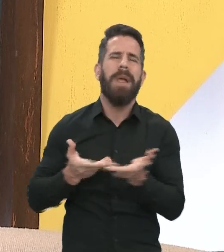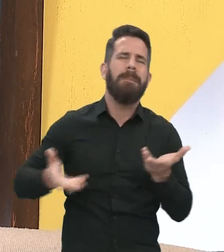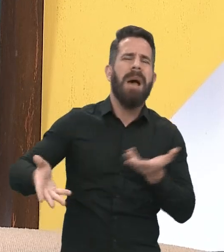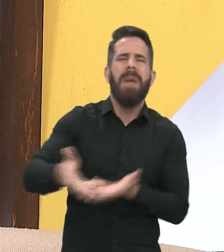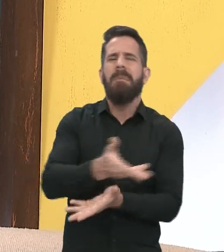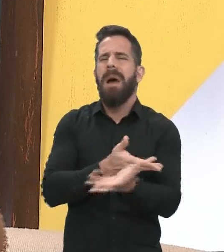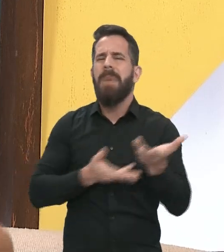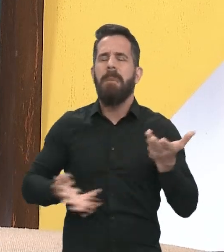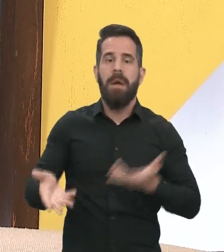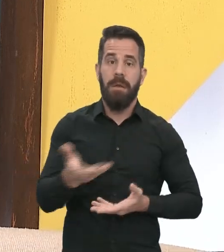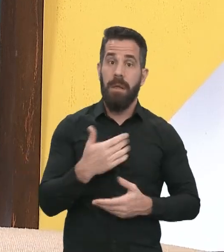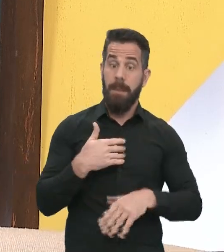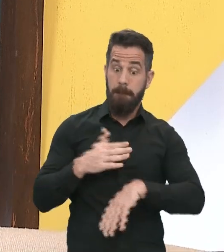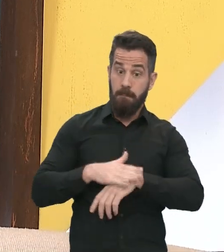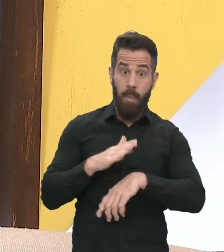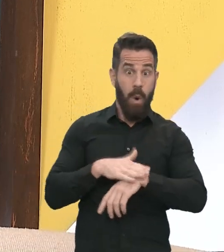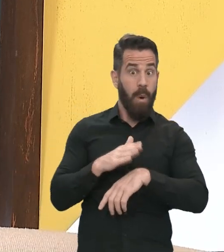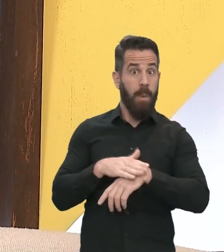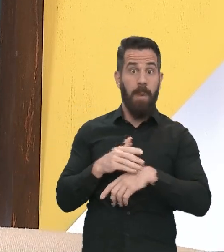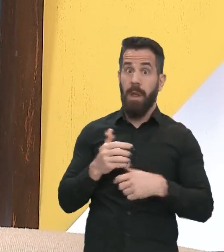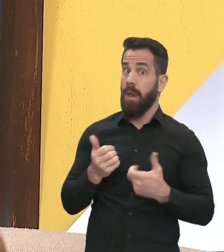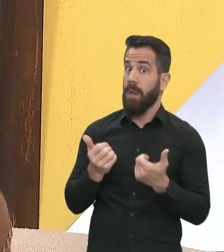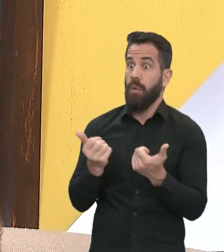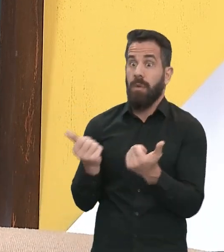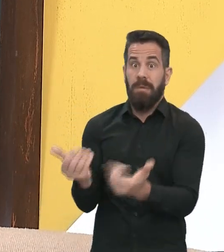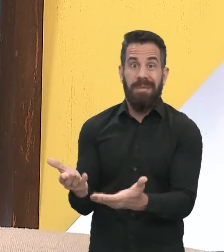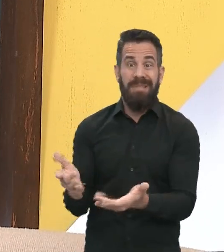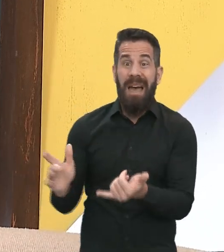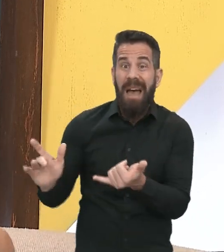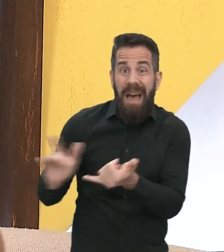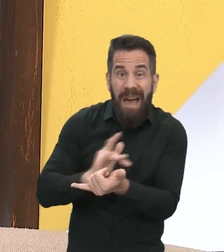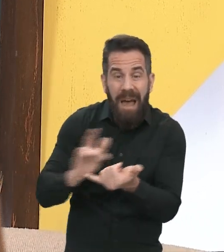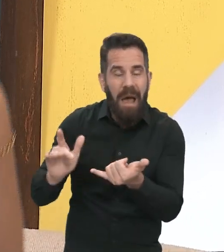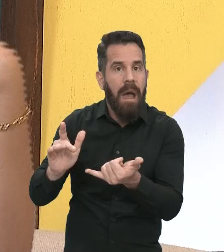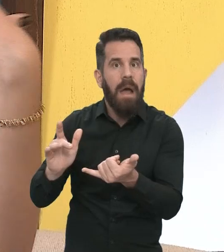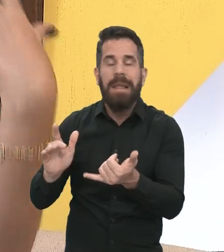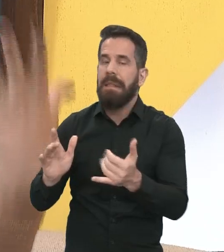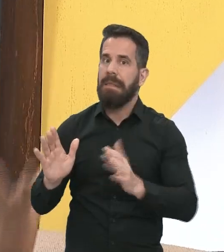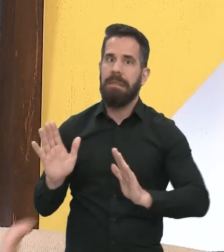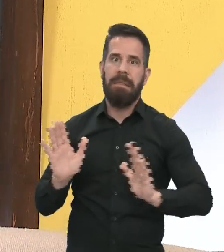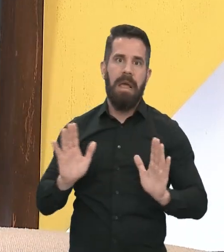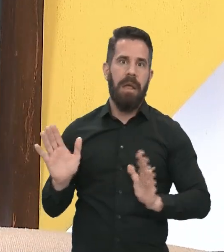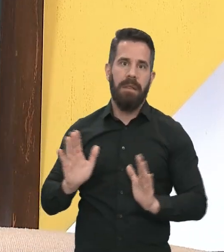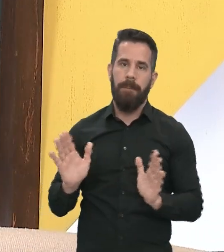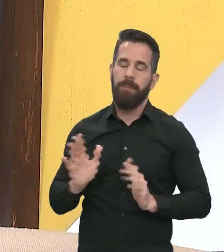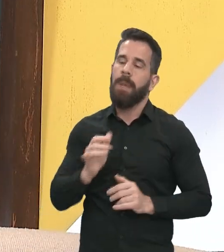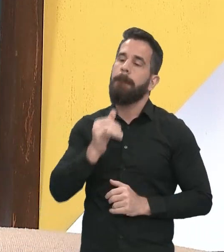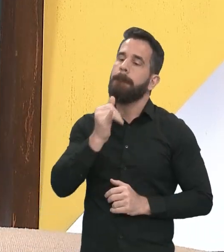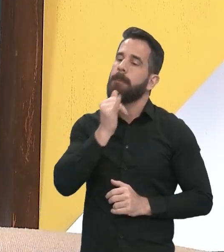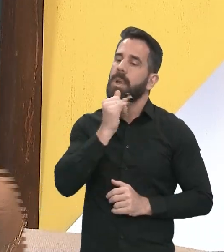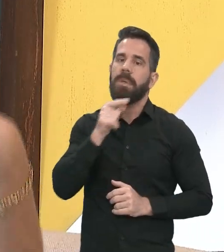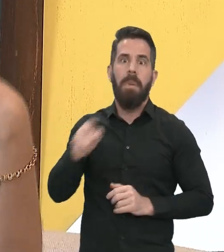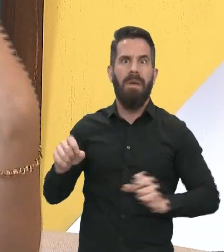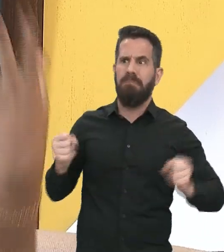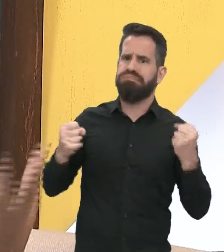em que não se deve dar telas de forma alguma. Que é o momento, por exemplo, em que a criança precisa se acalmar. Se a criança precisa